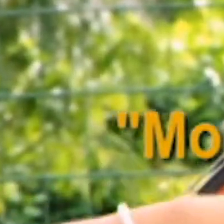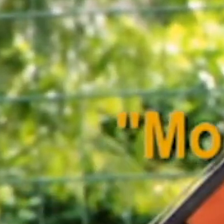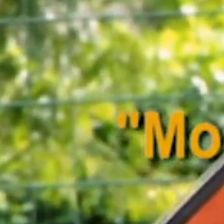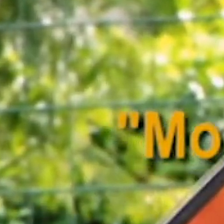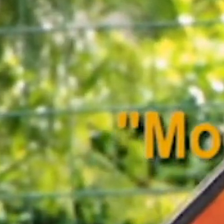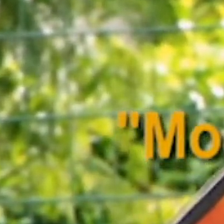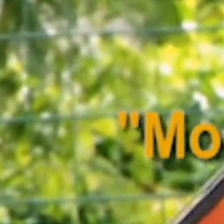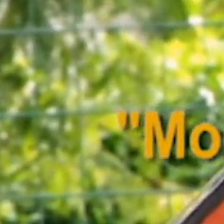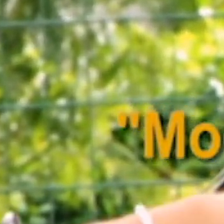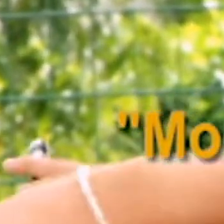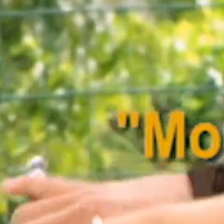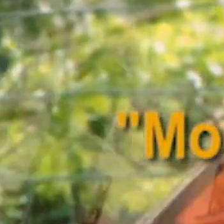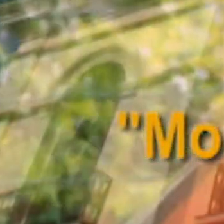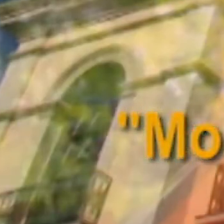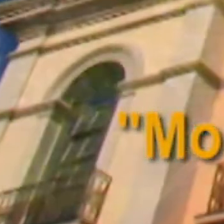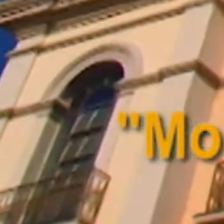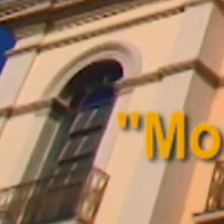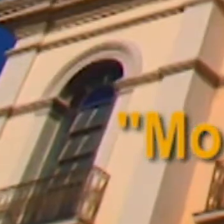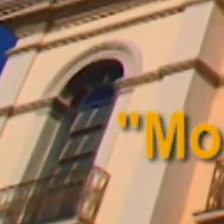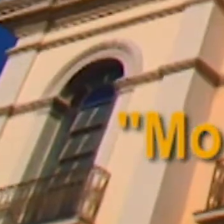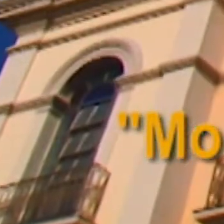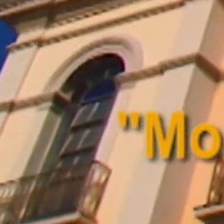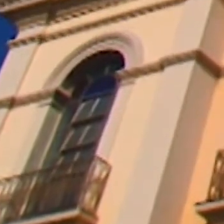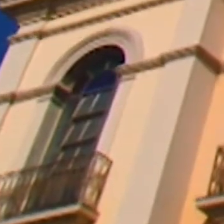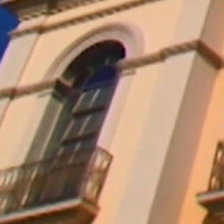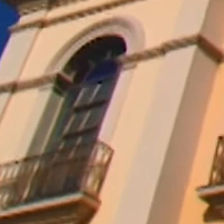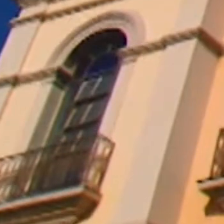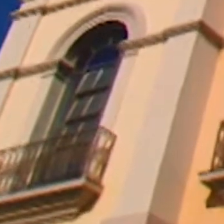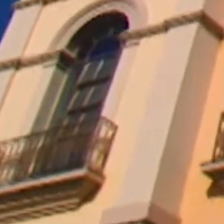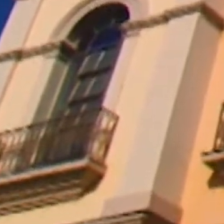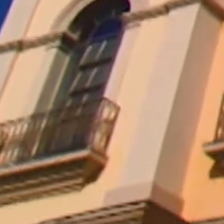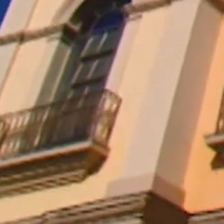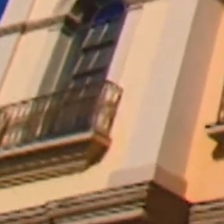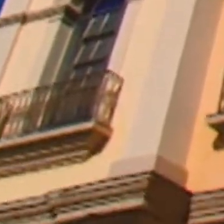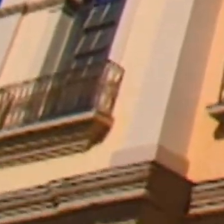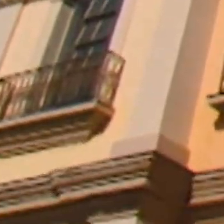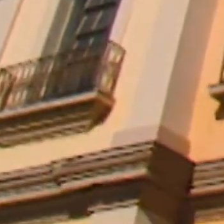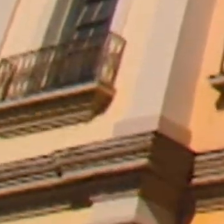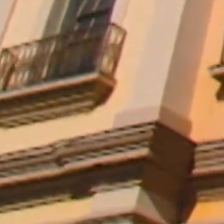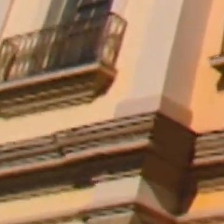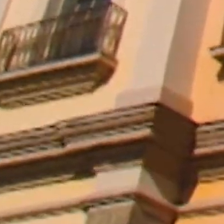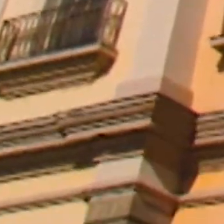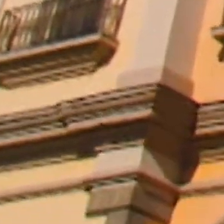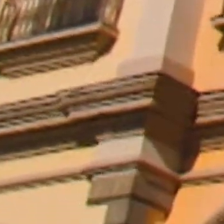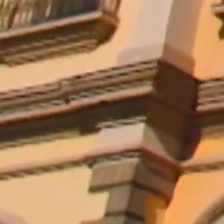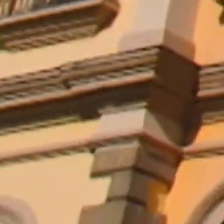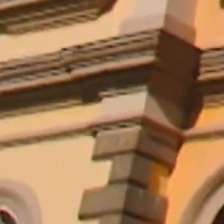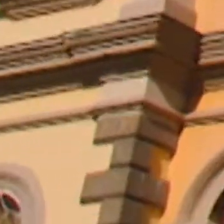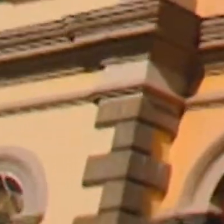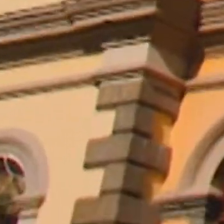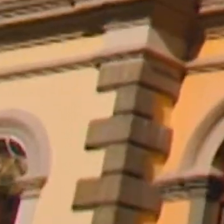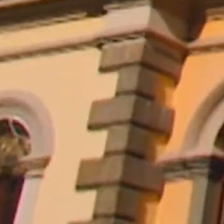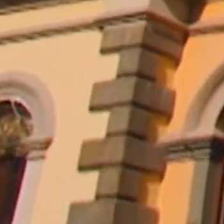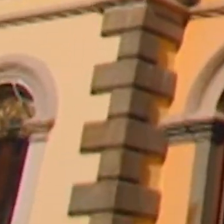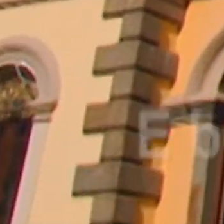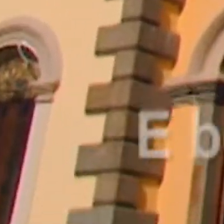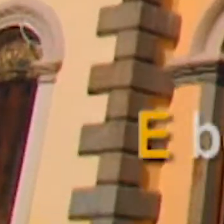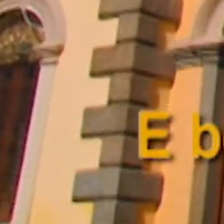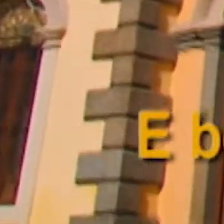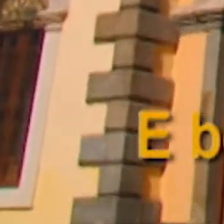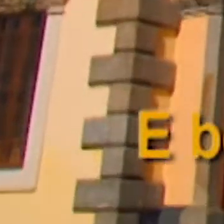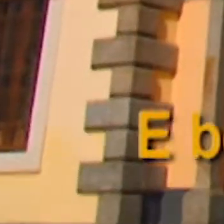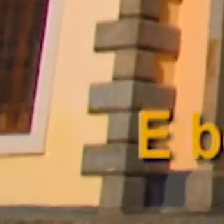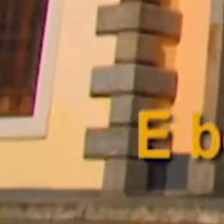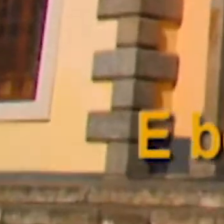Morar do progresso do Portim, cidade em paz, Jacareí.